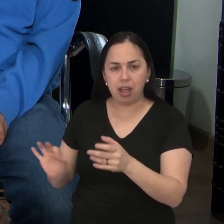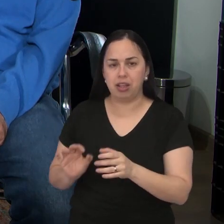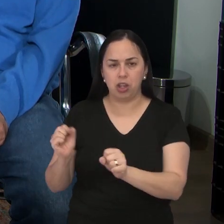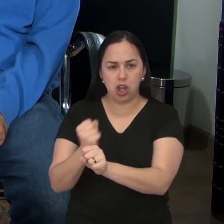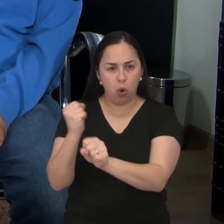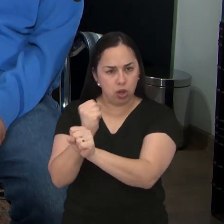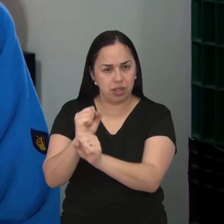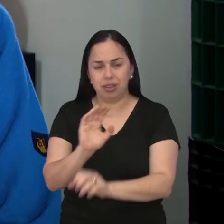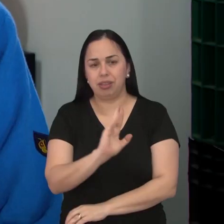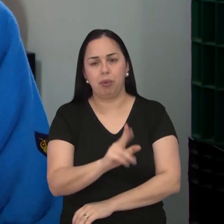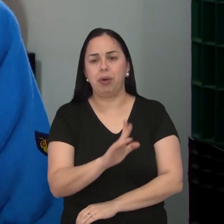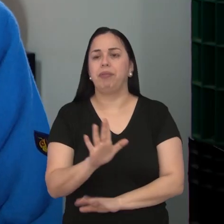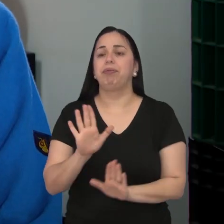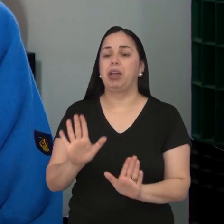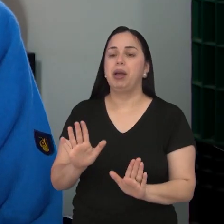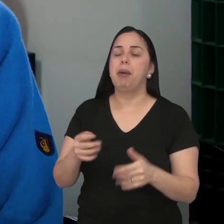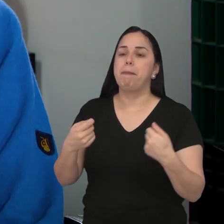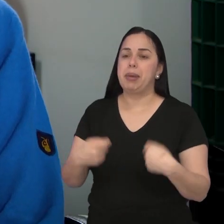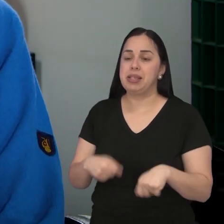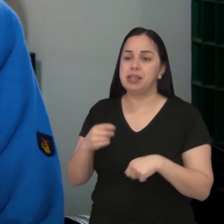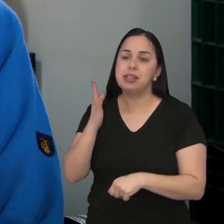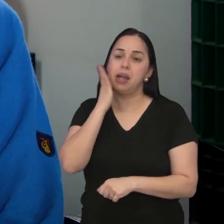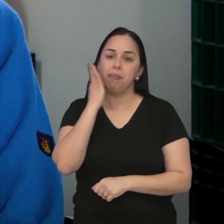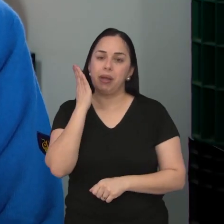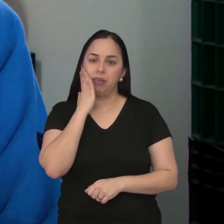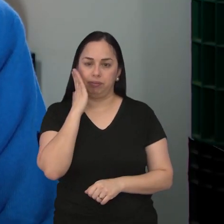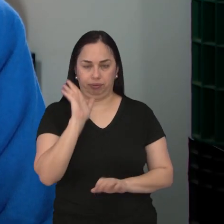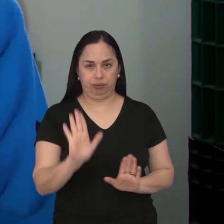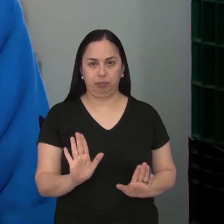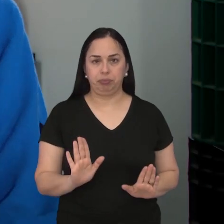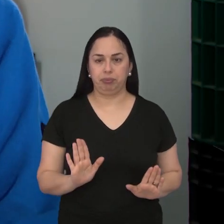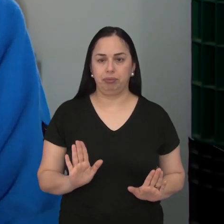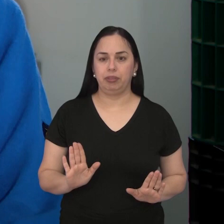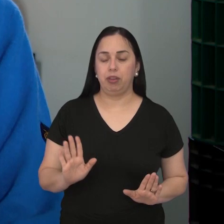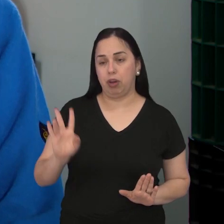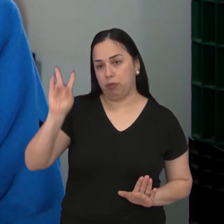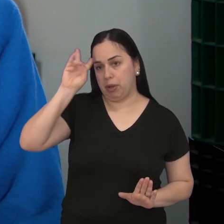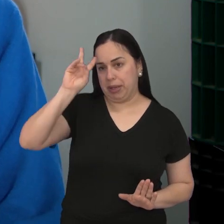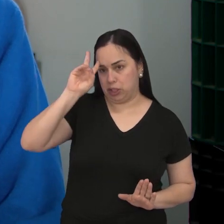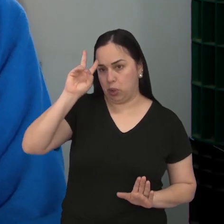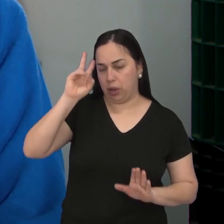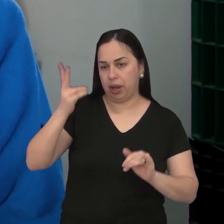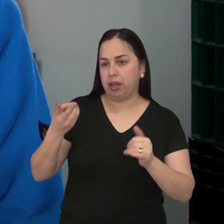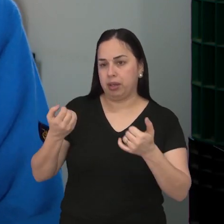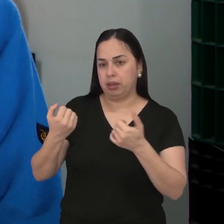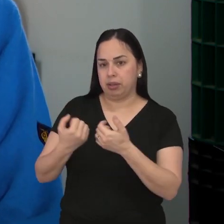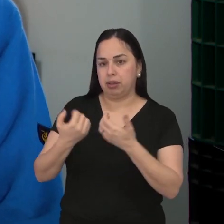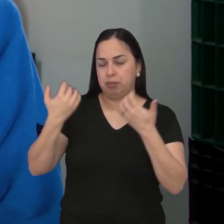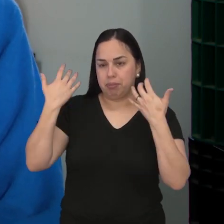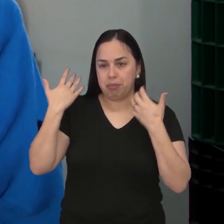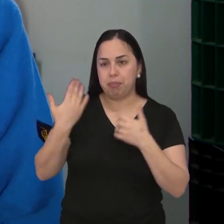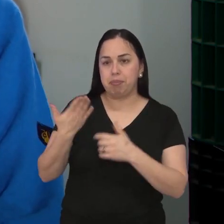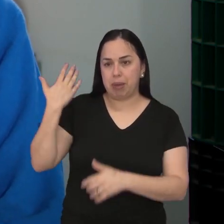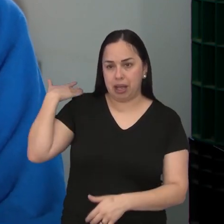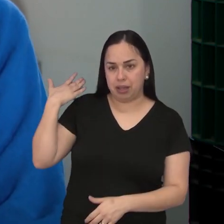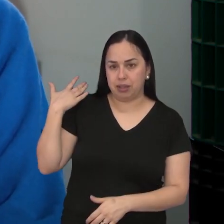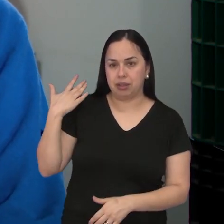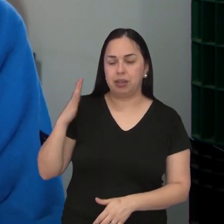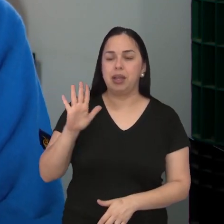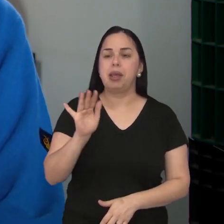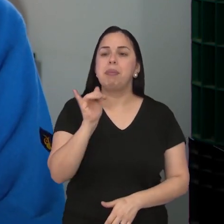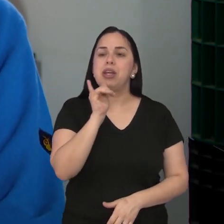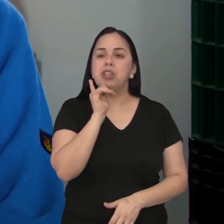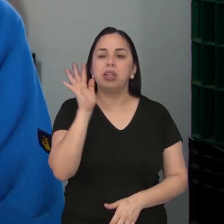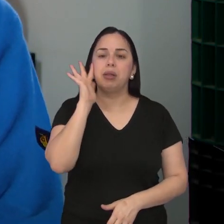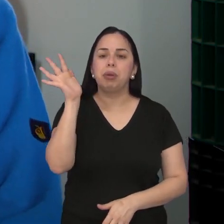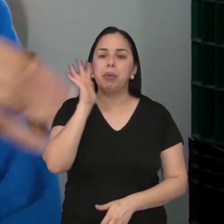vamos construir o metrô? A gente tem que partir da ideia que, vamos pegar na questão histórica, embora seja muito mais, vamos falar, a ocupação do